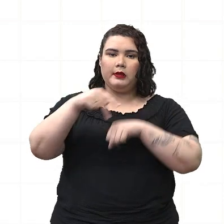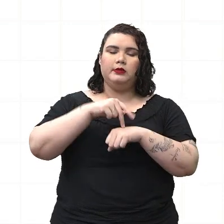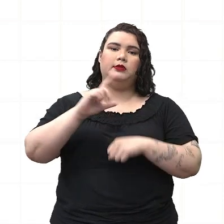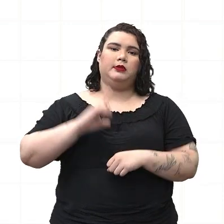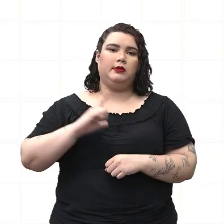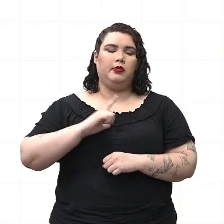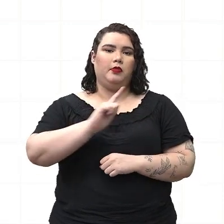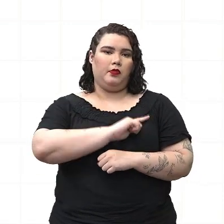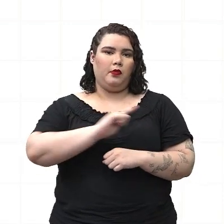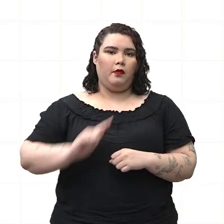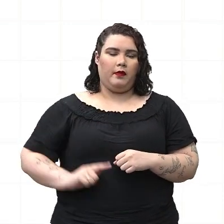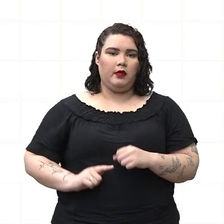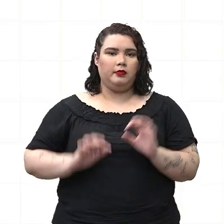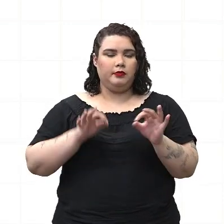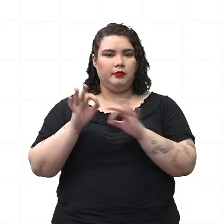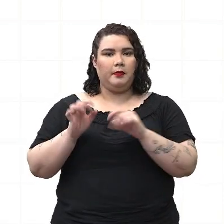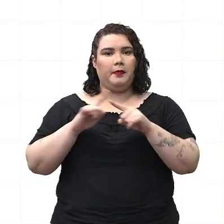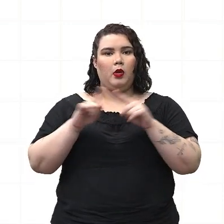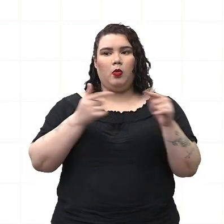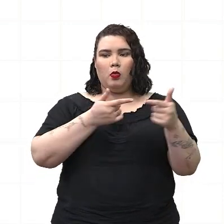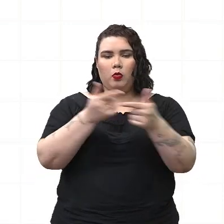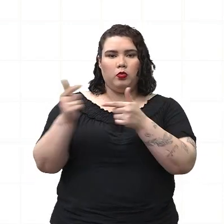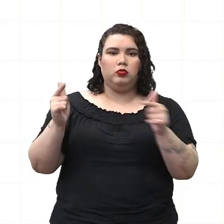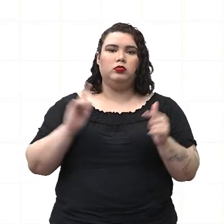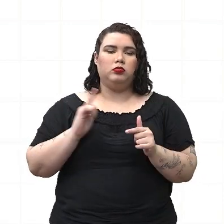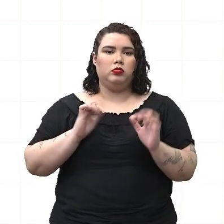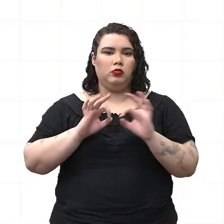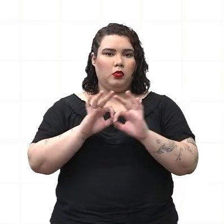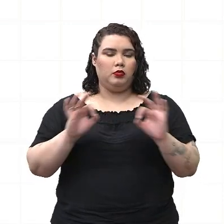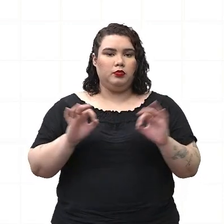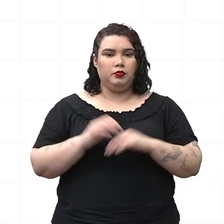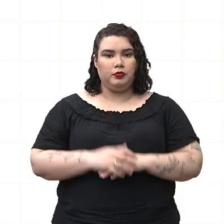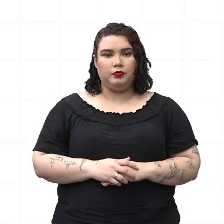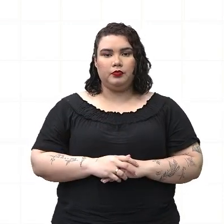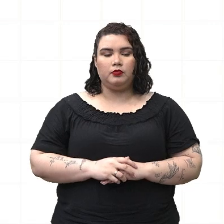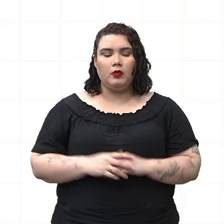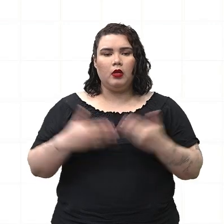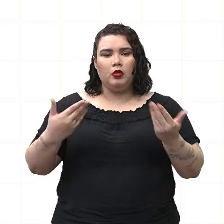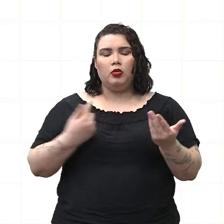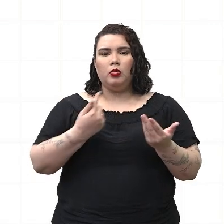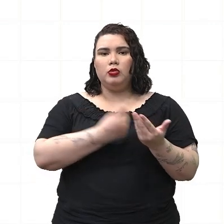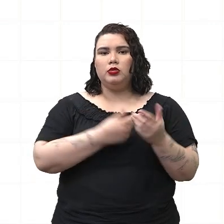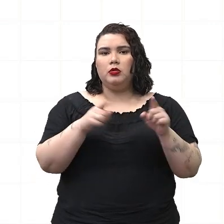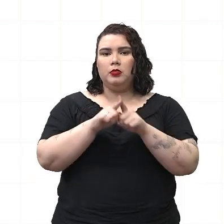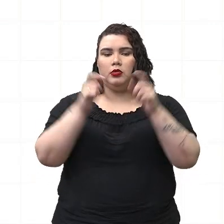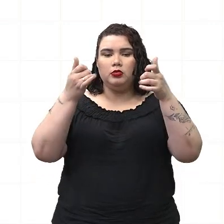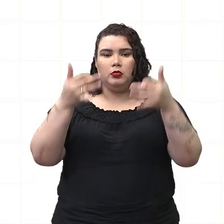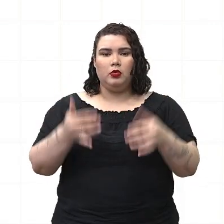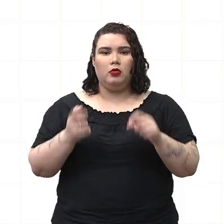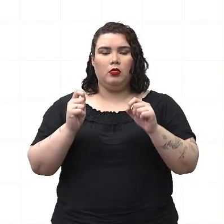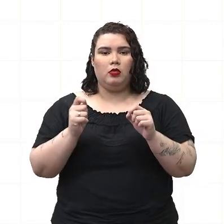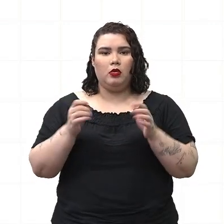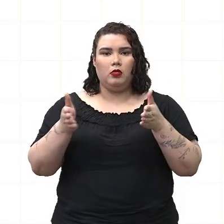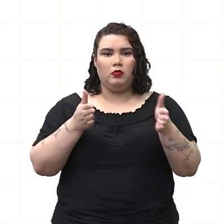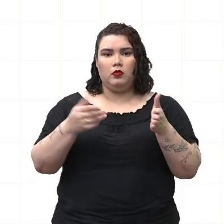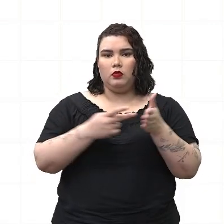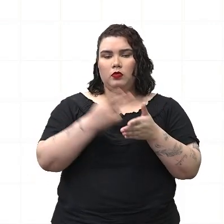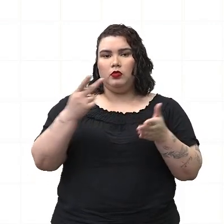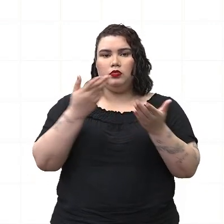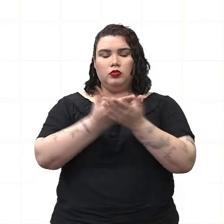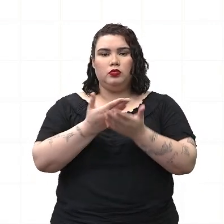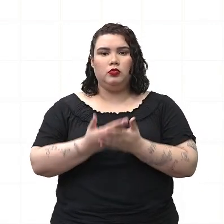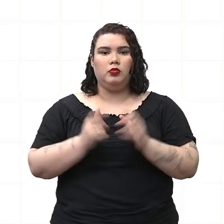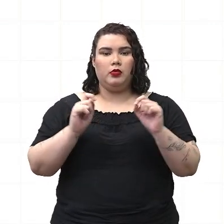não está ativo, mas os outros estão funcionando. Pessoal, a gente também comentou com relação, ao longo aqui da nossa unidade 2,